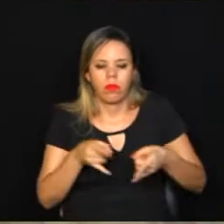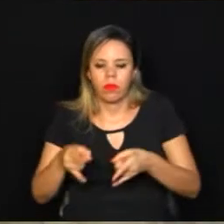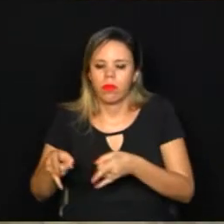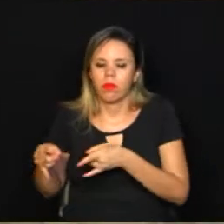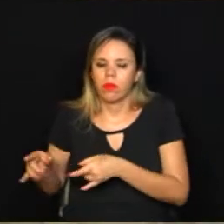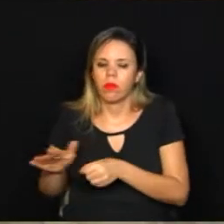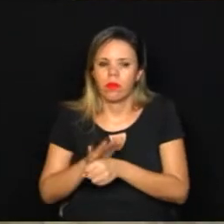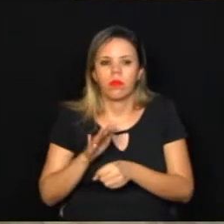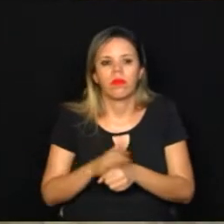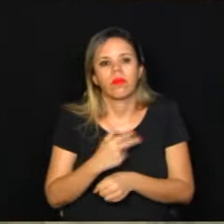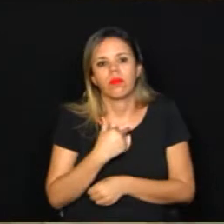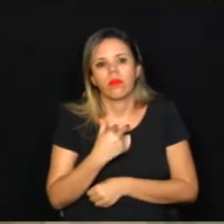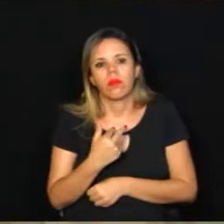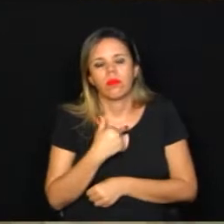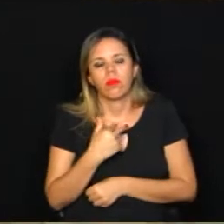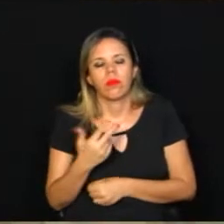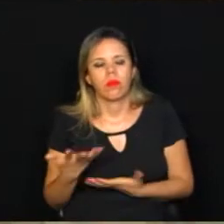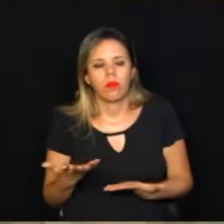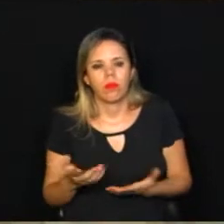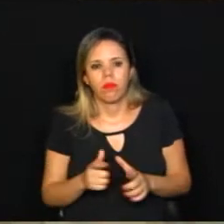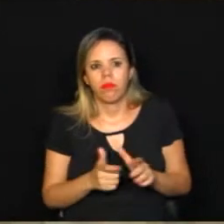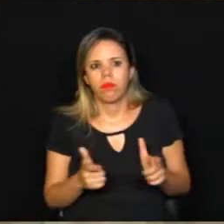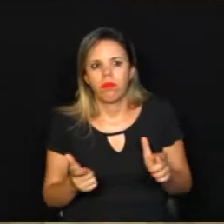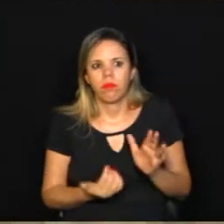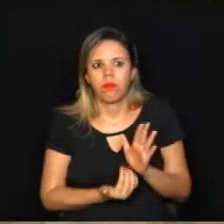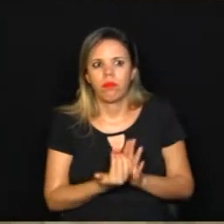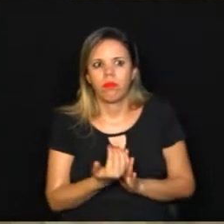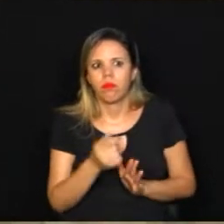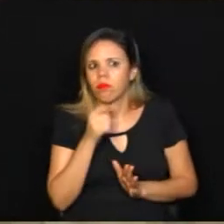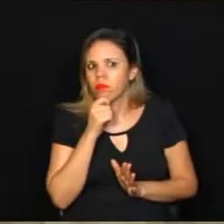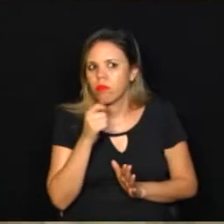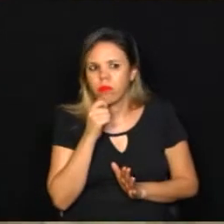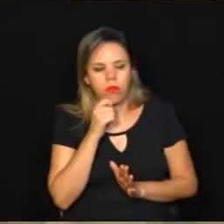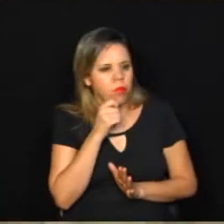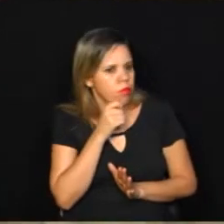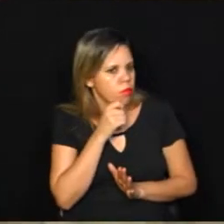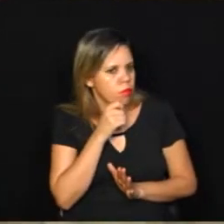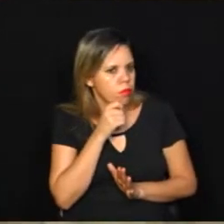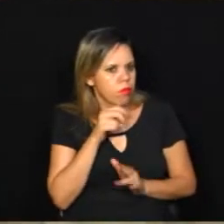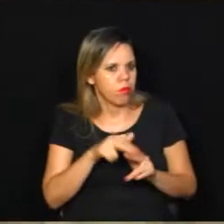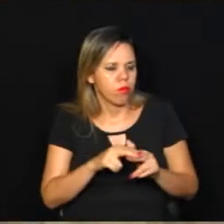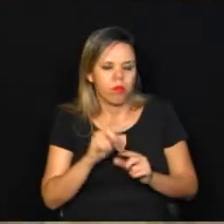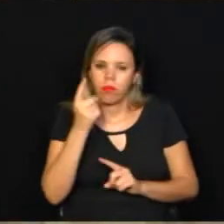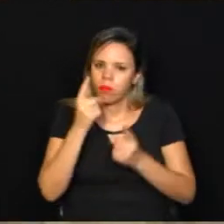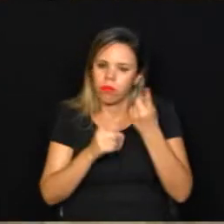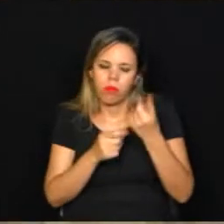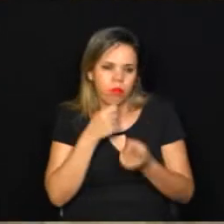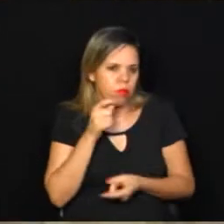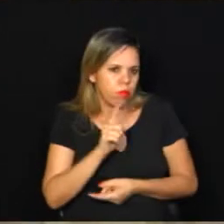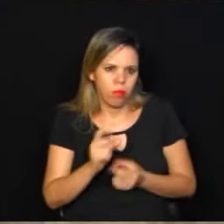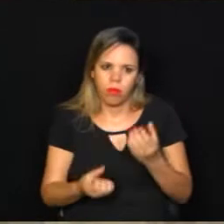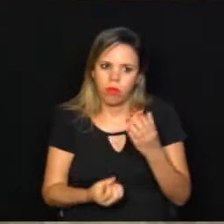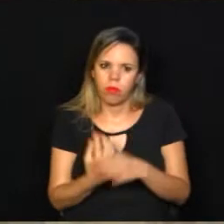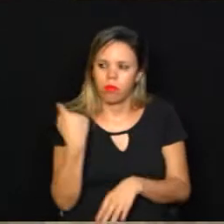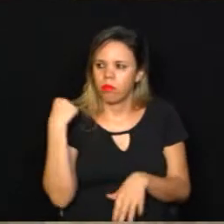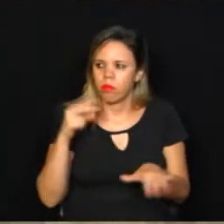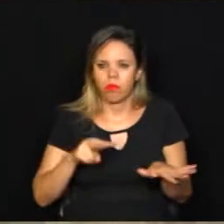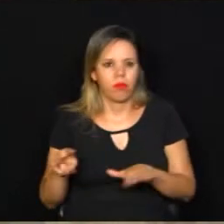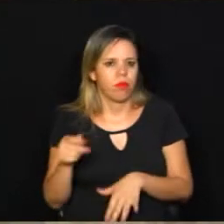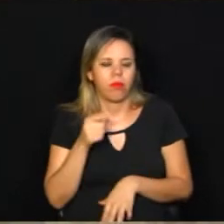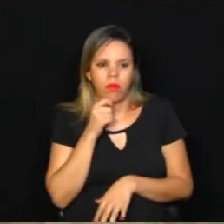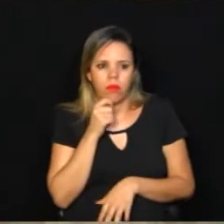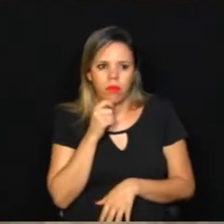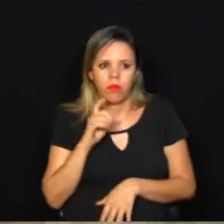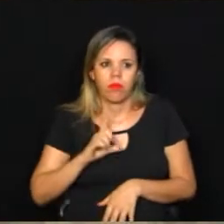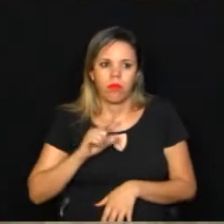que continua aí com uma taxa muito alta. Isso ainda não é um reflexo do carnaval, né, que aconteceu na última semana. A gente vai